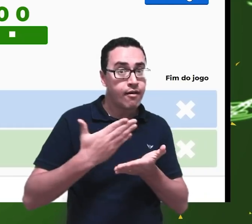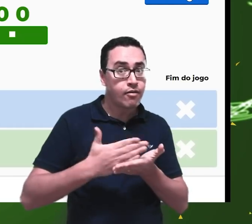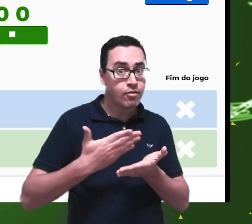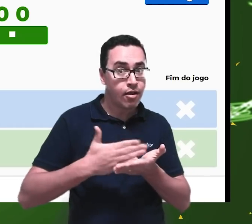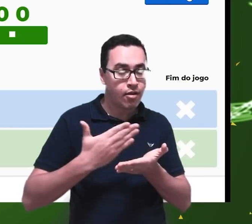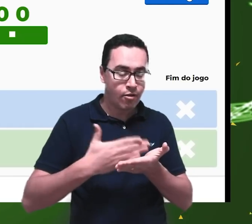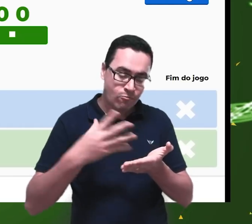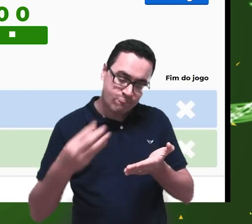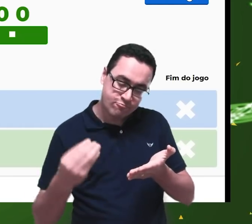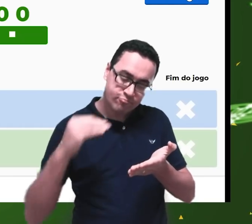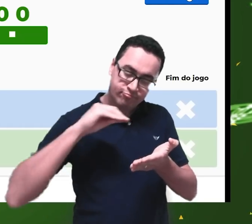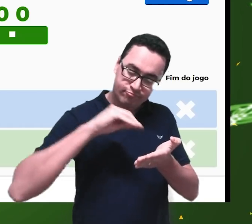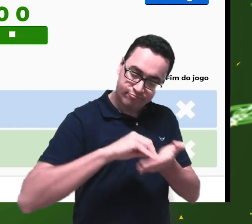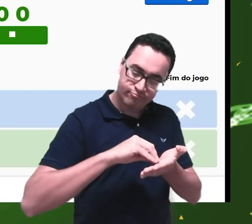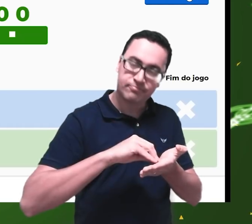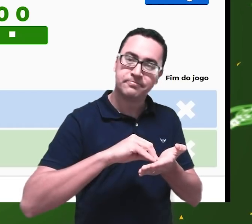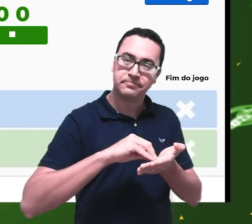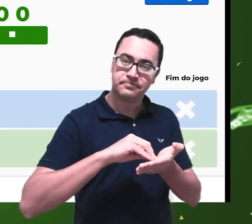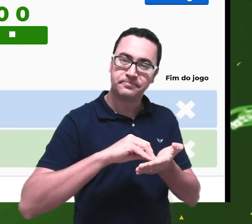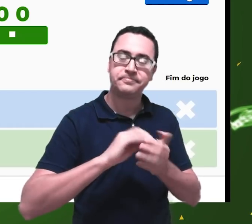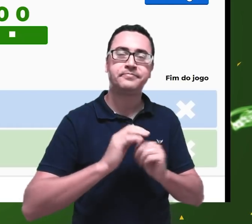aqui também.